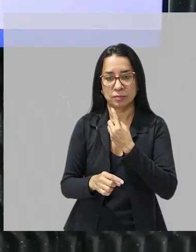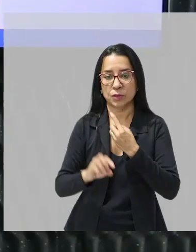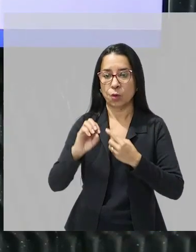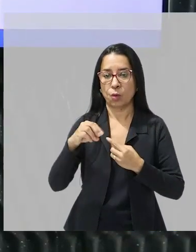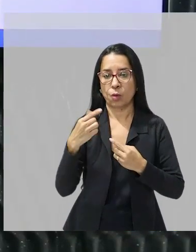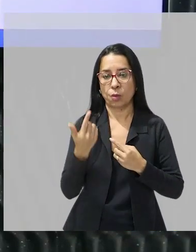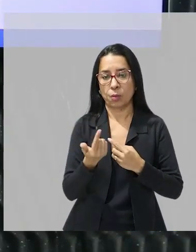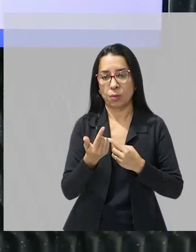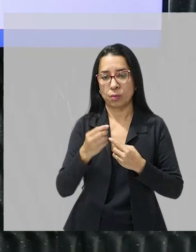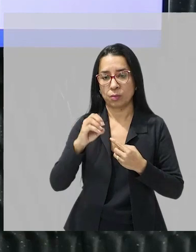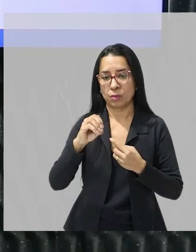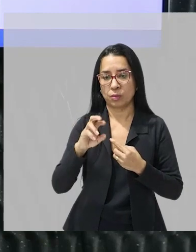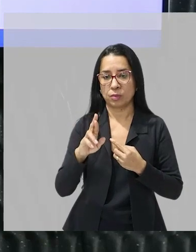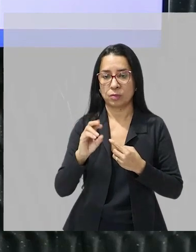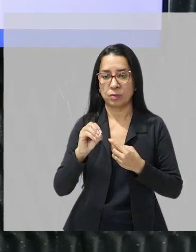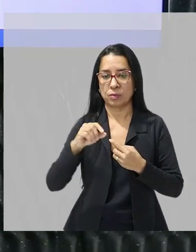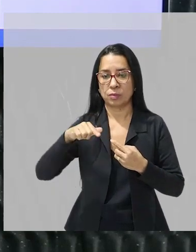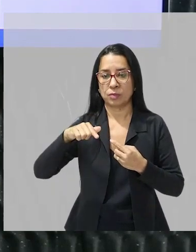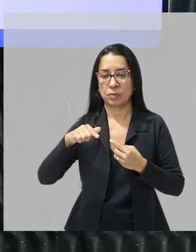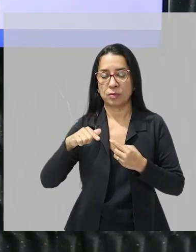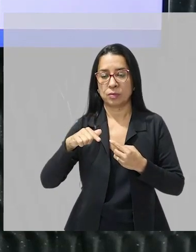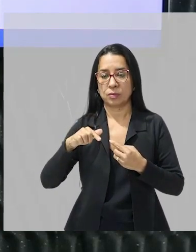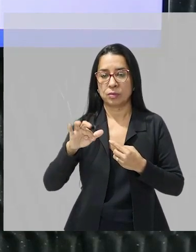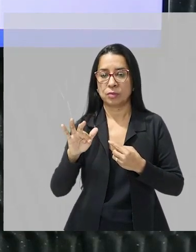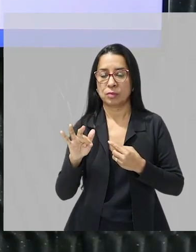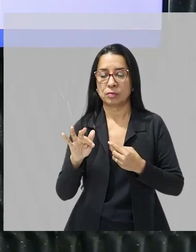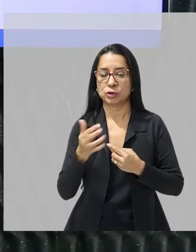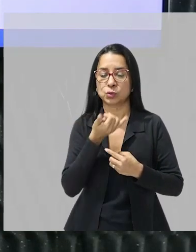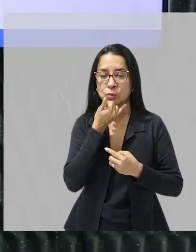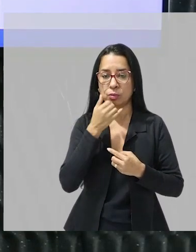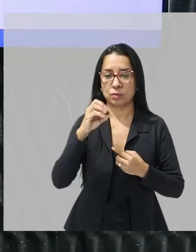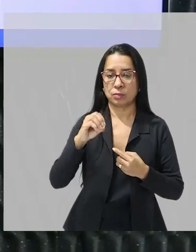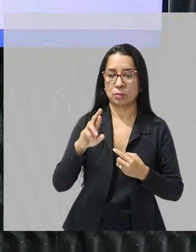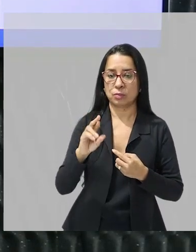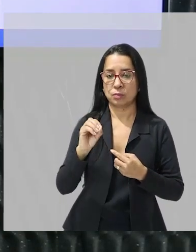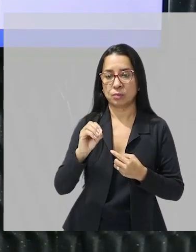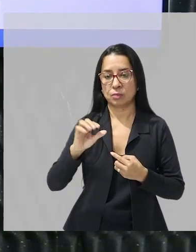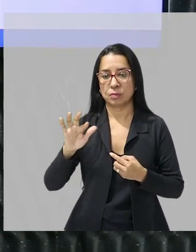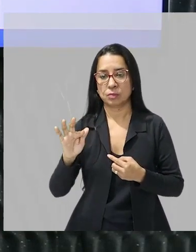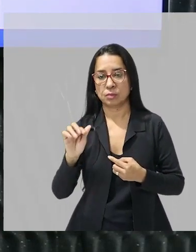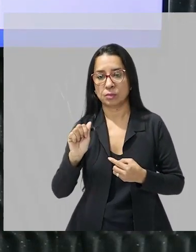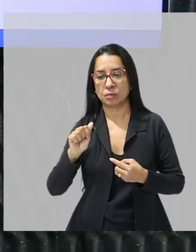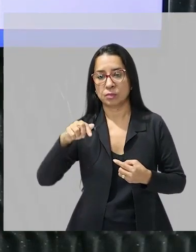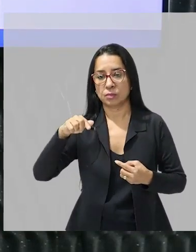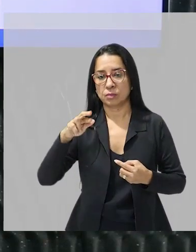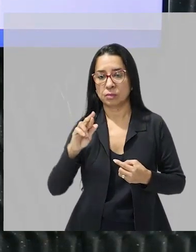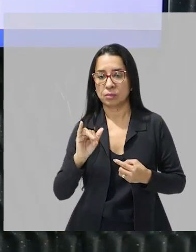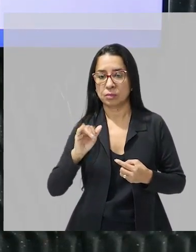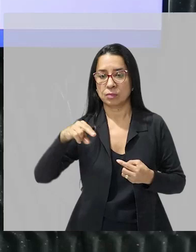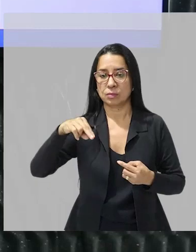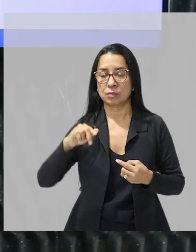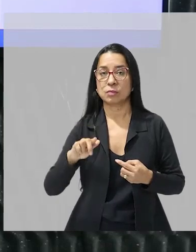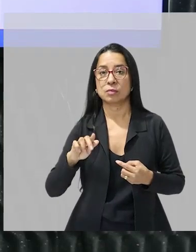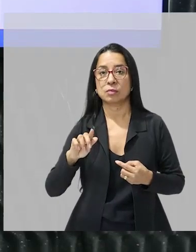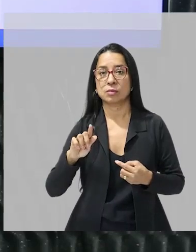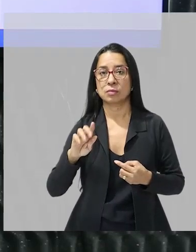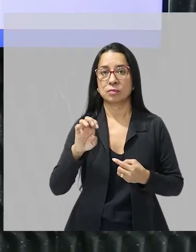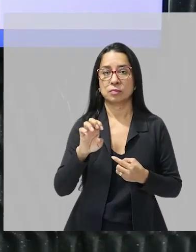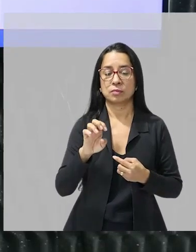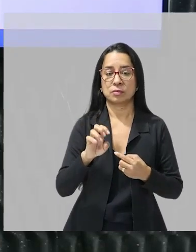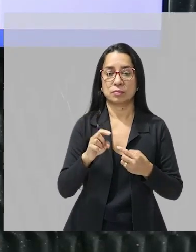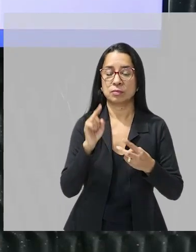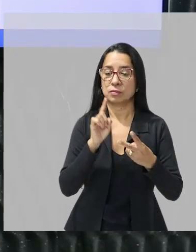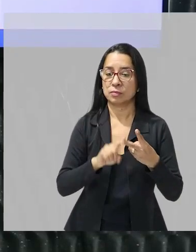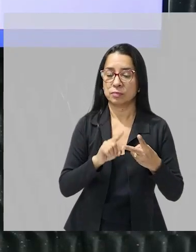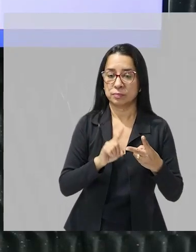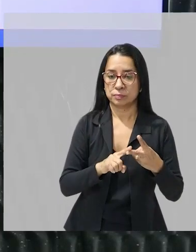nasofaringe. Nós temos a região da faringe que fica localizada na parte da boca, próximo na região da boca, tá? Que